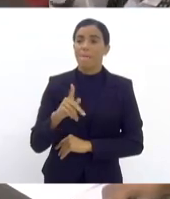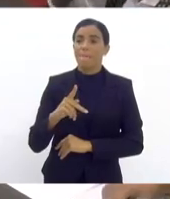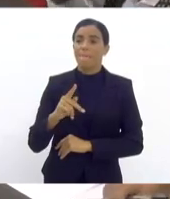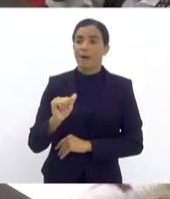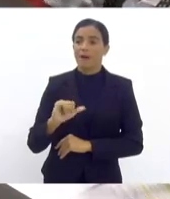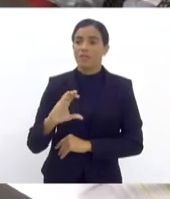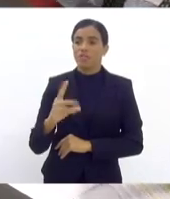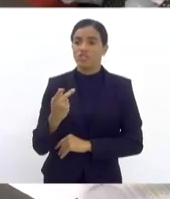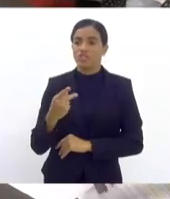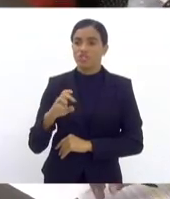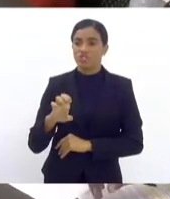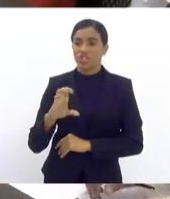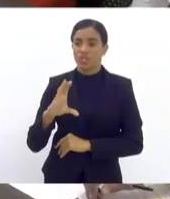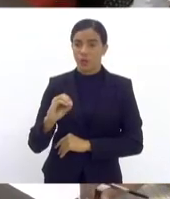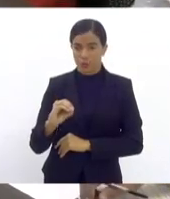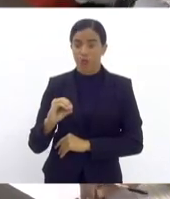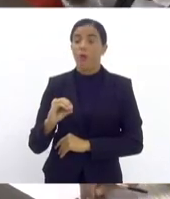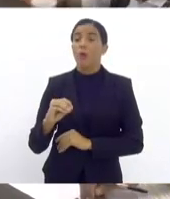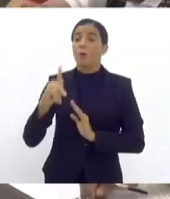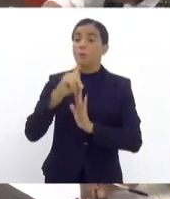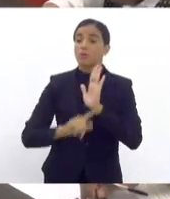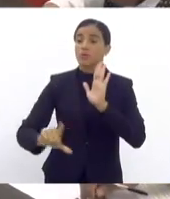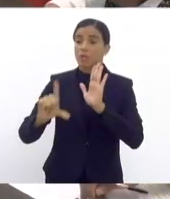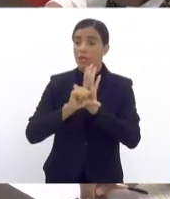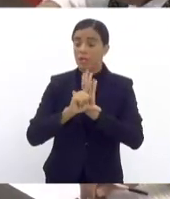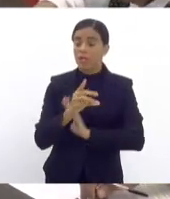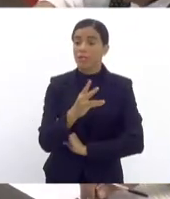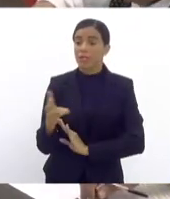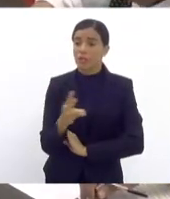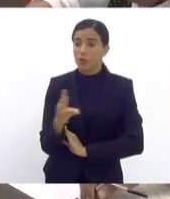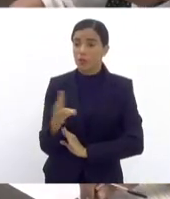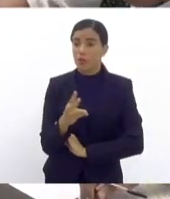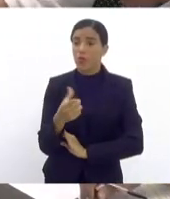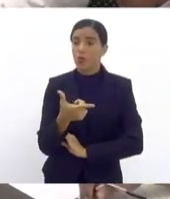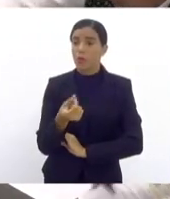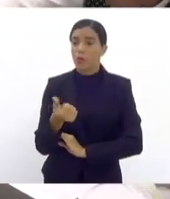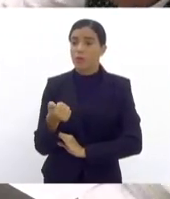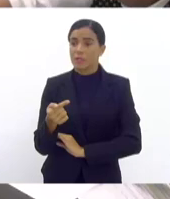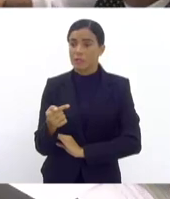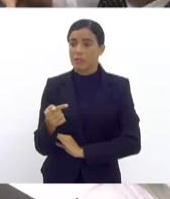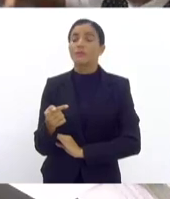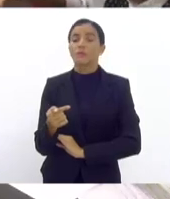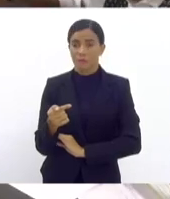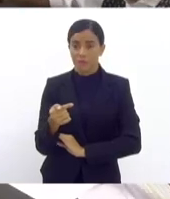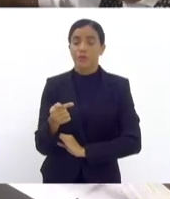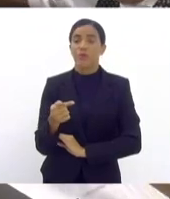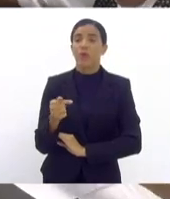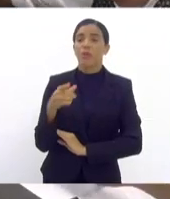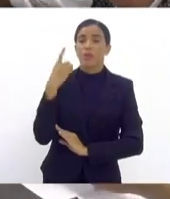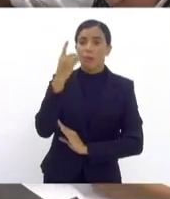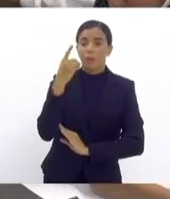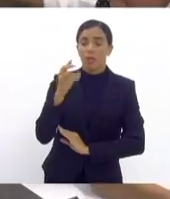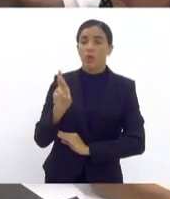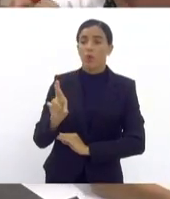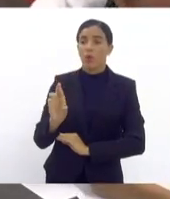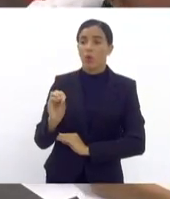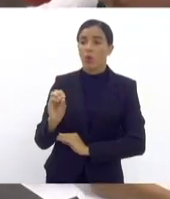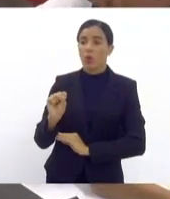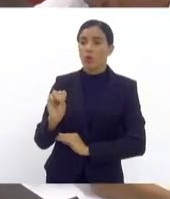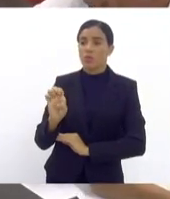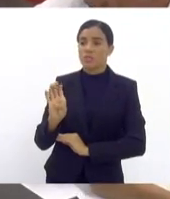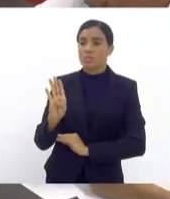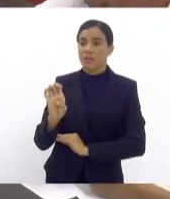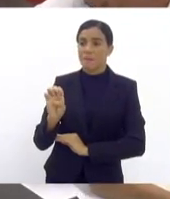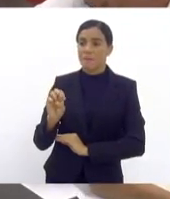Processo sobre a emenda de plenário, o projeto de lei número 3298 de 2017, autoria do deputado Rosenberg Reis, que dispõe sobre a garantia aos pais ou